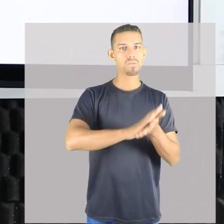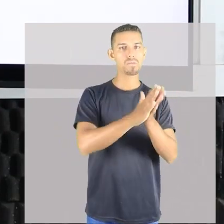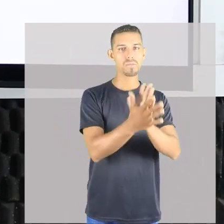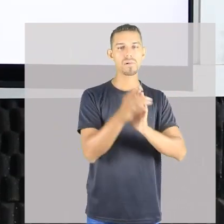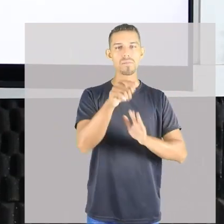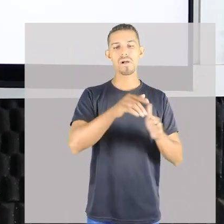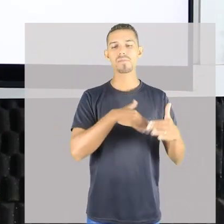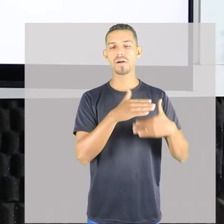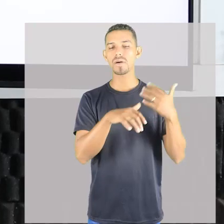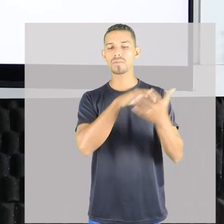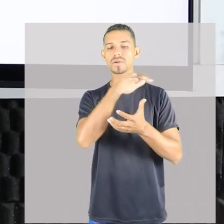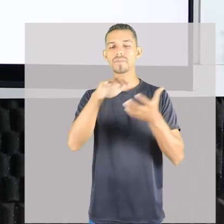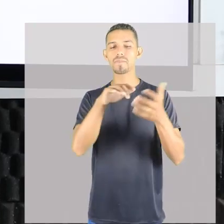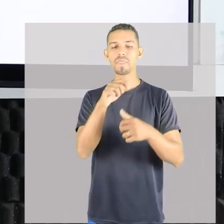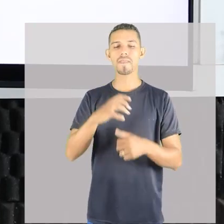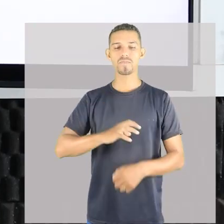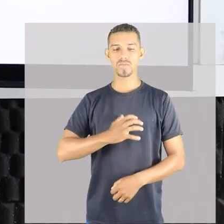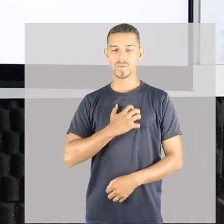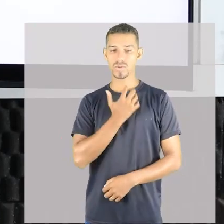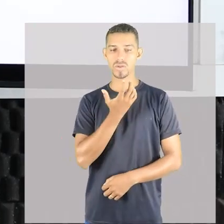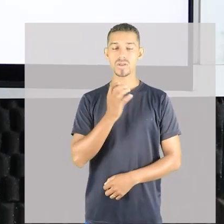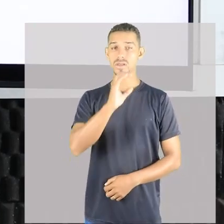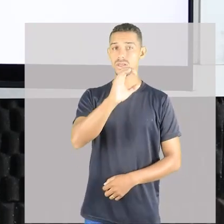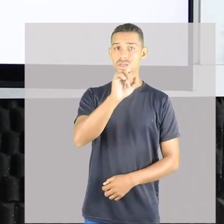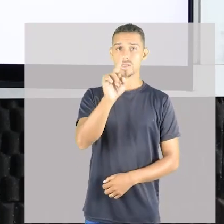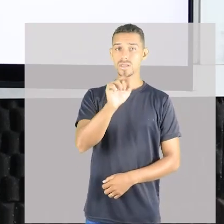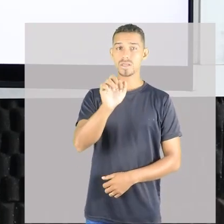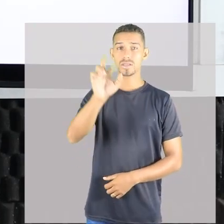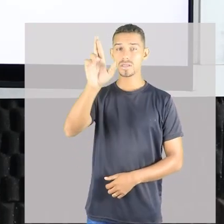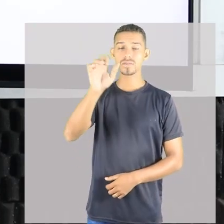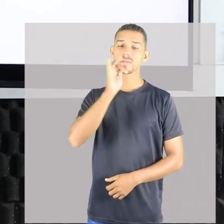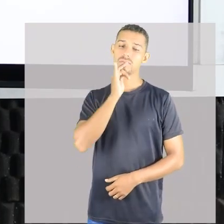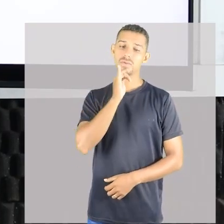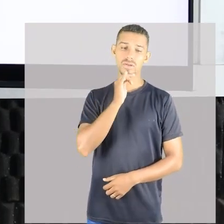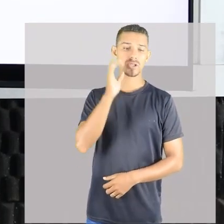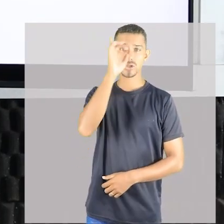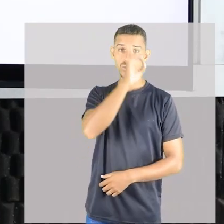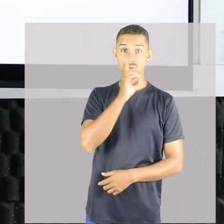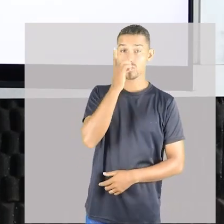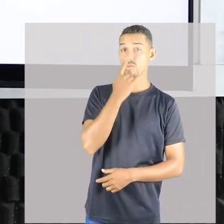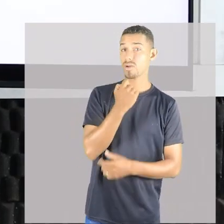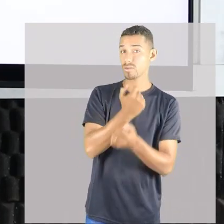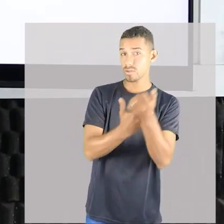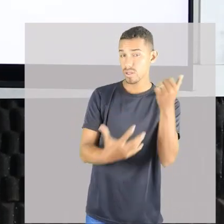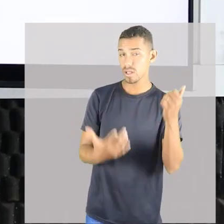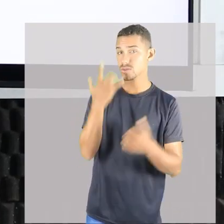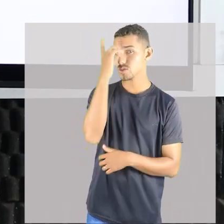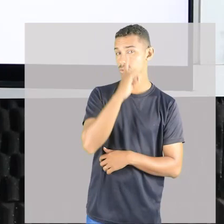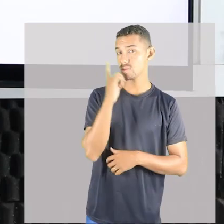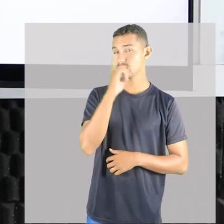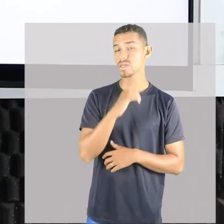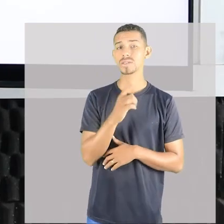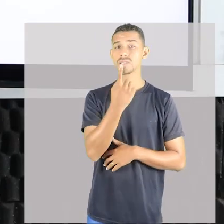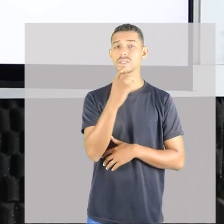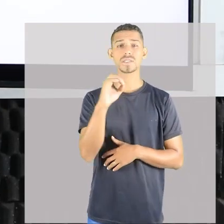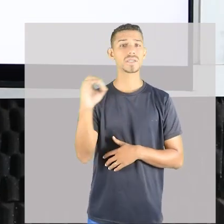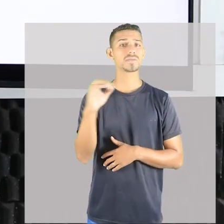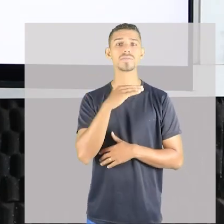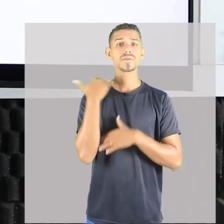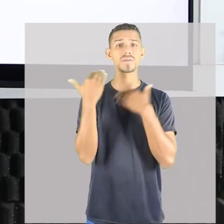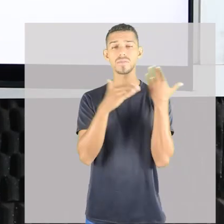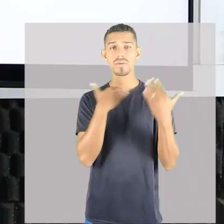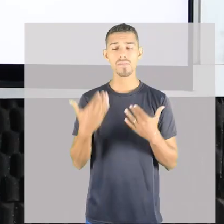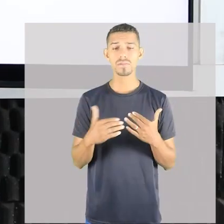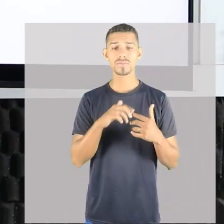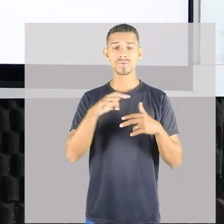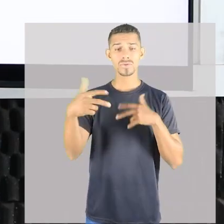processo revolucionário, até mesmo de revolta, e aí você tem o que ficou conhecido como Domingo Sangrento, na qual essas 100 pessoas morreram. Isso foi